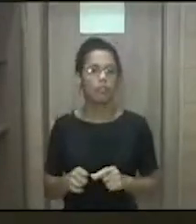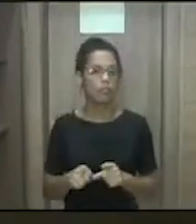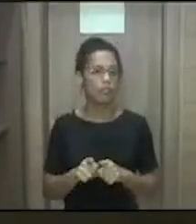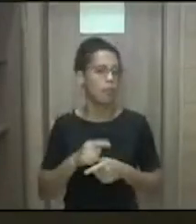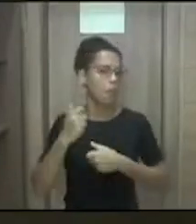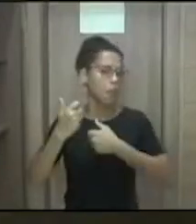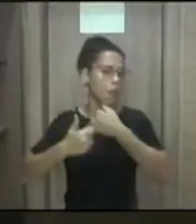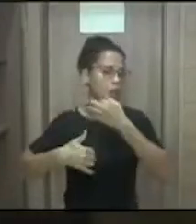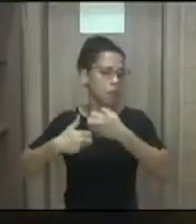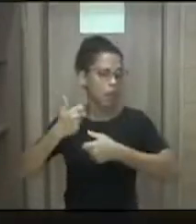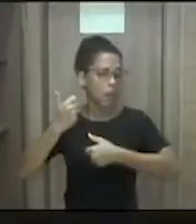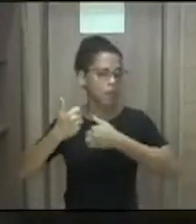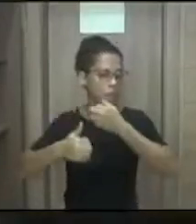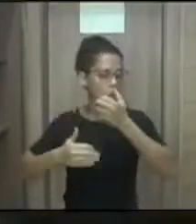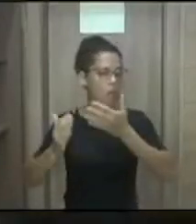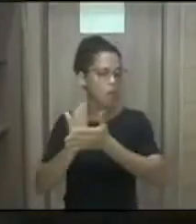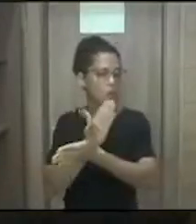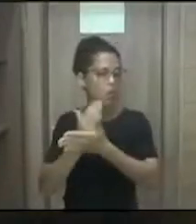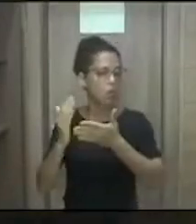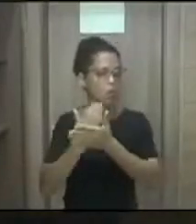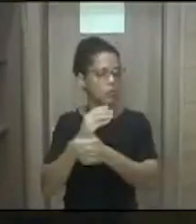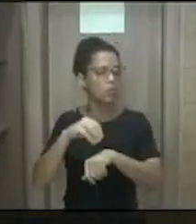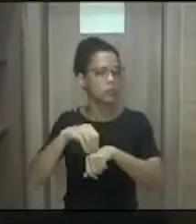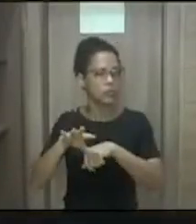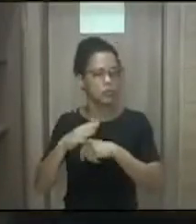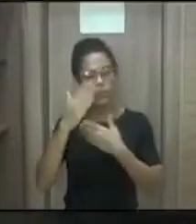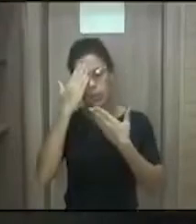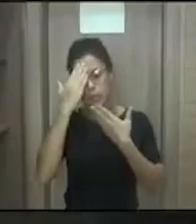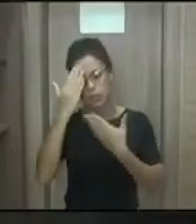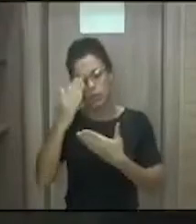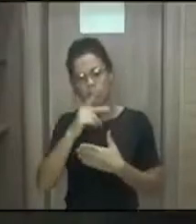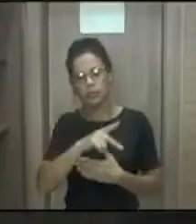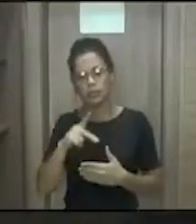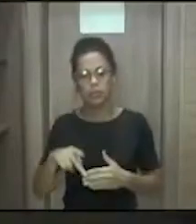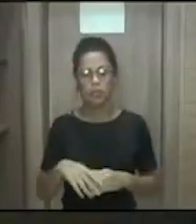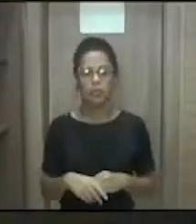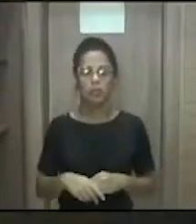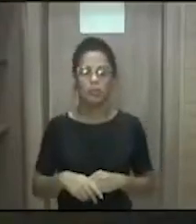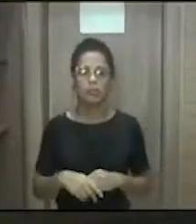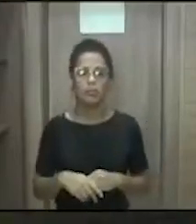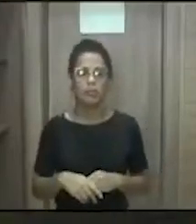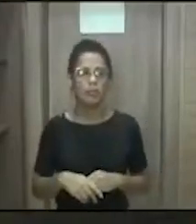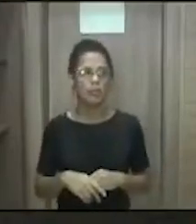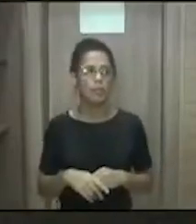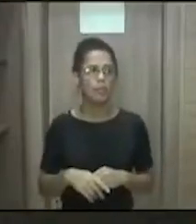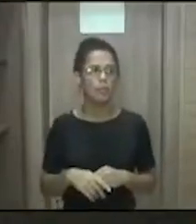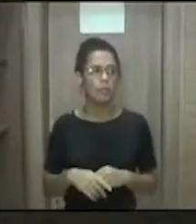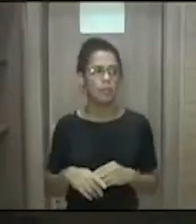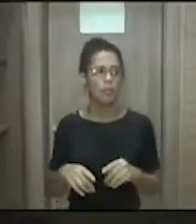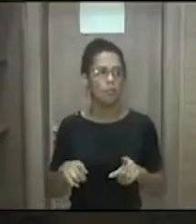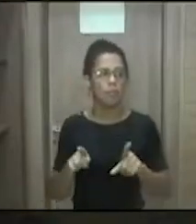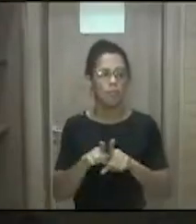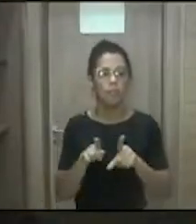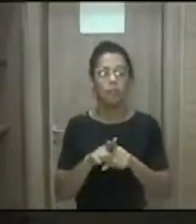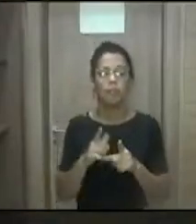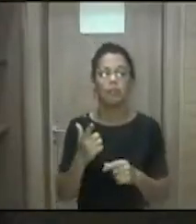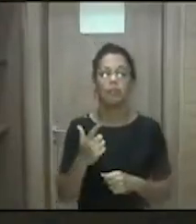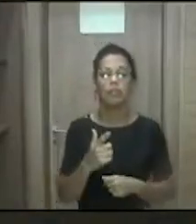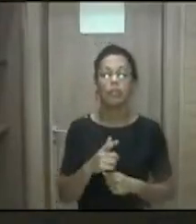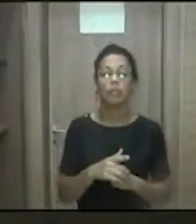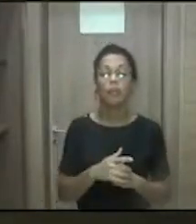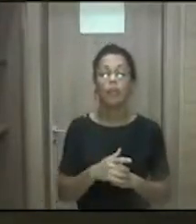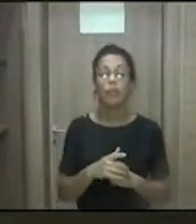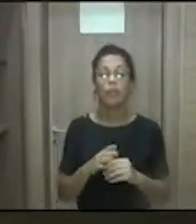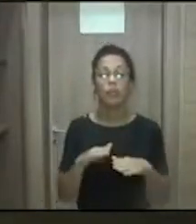trazer alguns detalhes fez diferença. Muito obrigada, professora. Pessoas. porque eu estou direcionando a professora Sonia. Então,